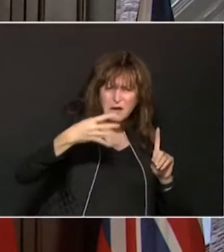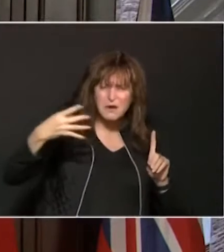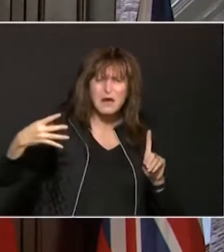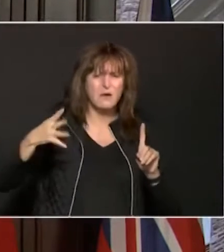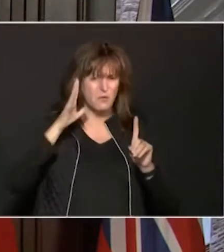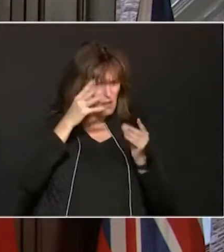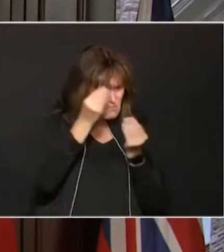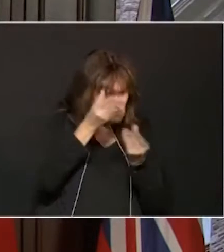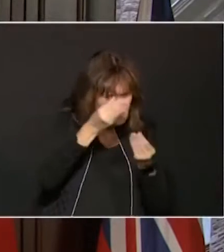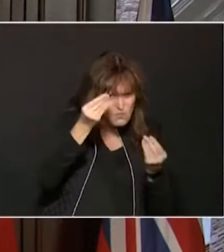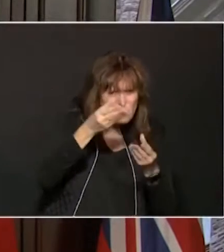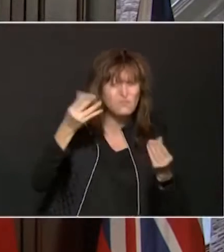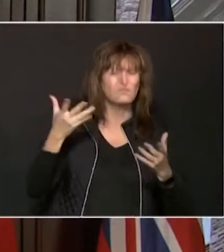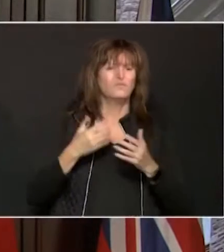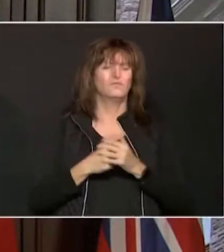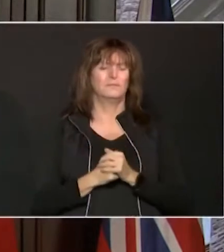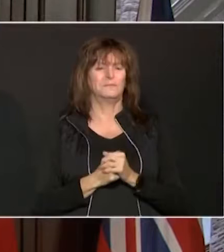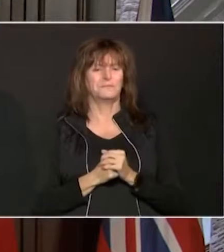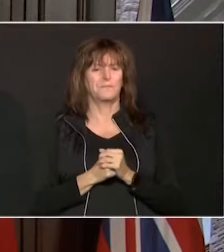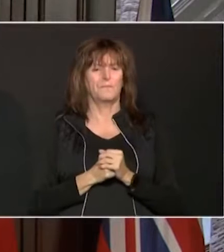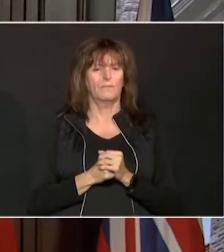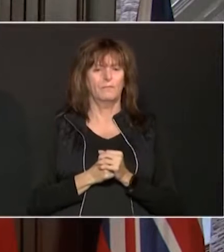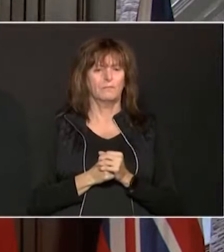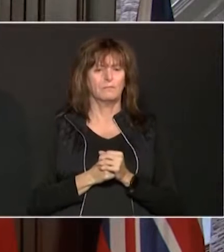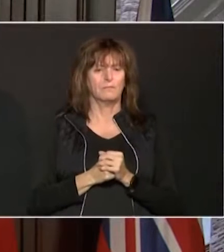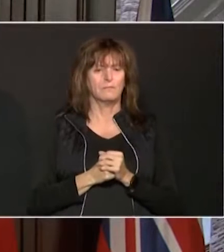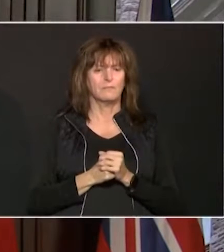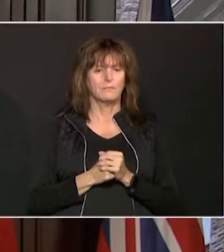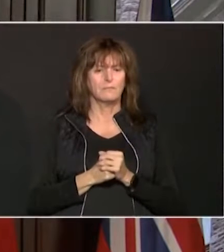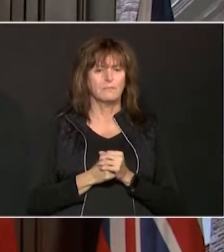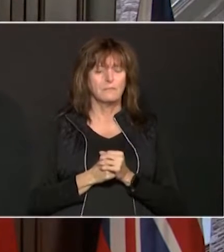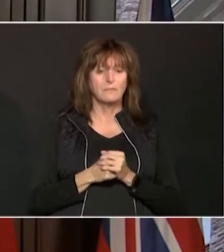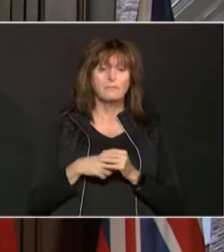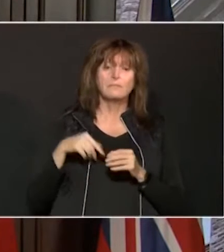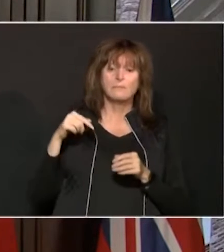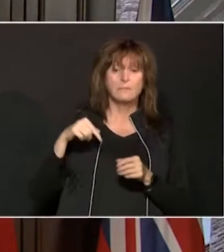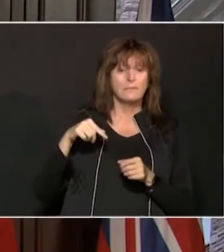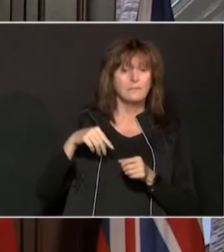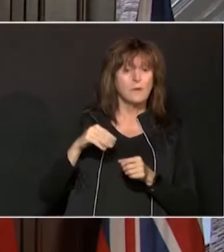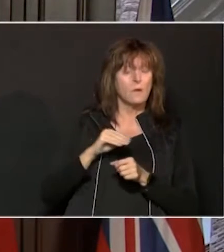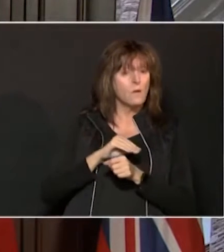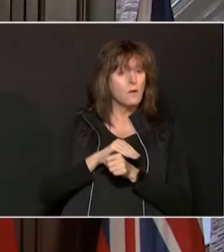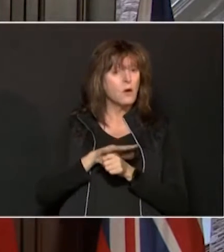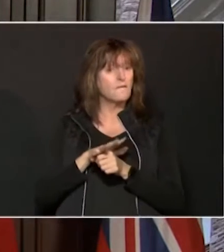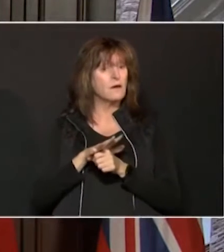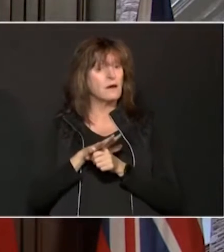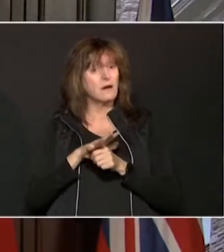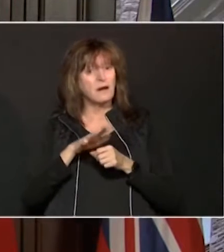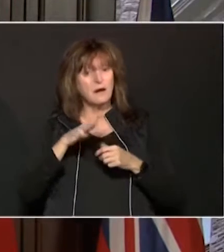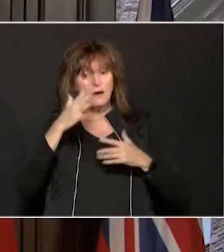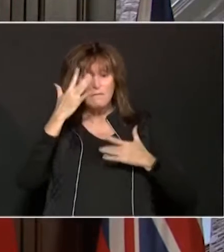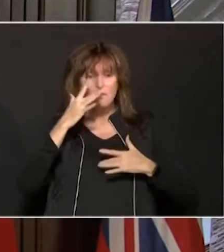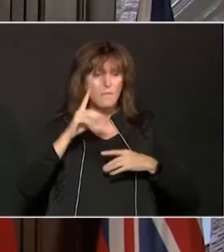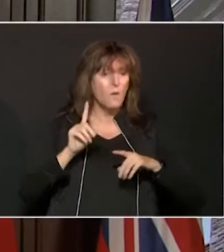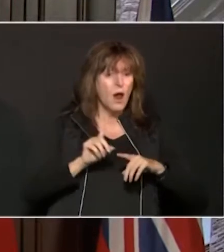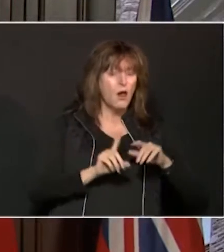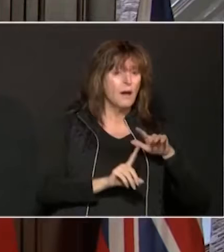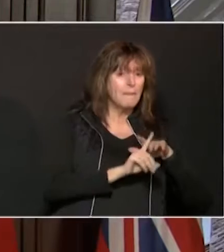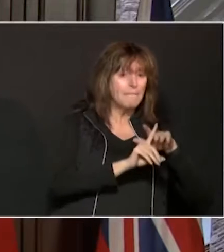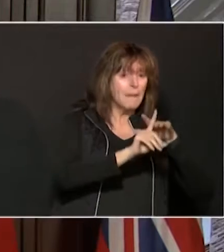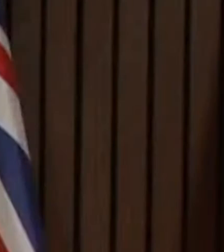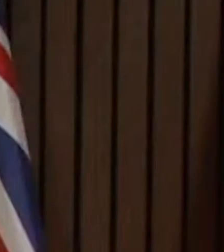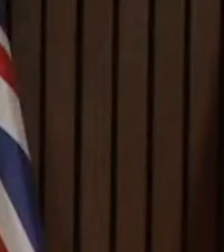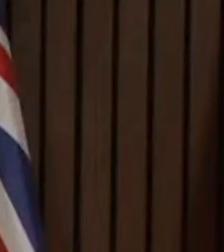da pandemia estão a diminuir em algumas regiões, mas que o impacto do vírus ainda varia amplamente na